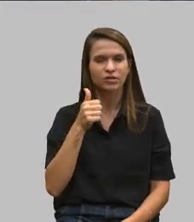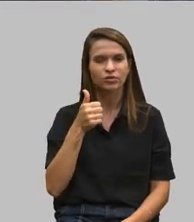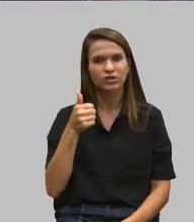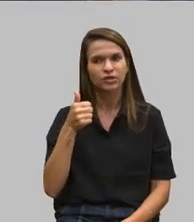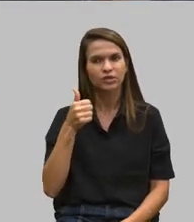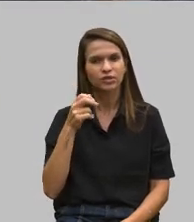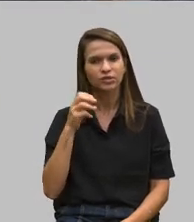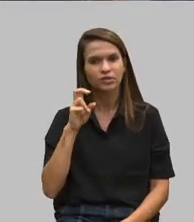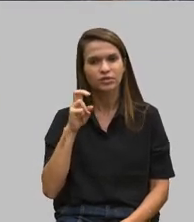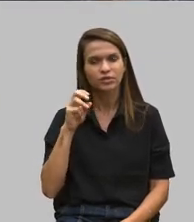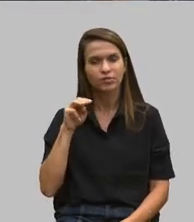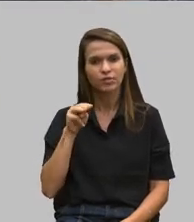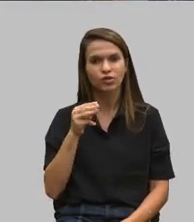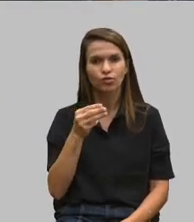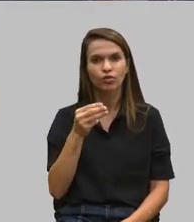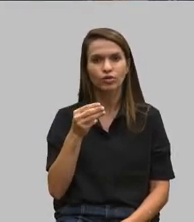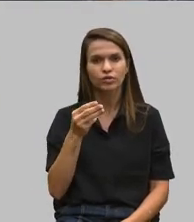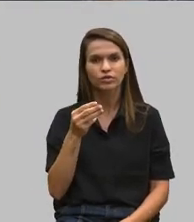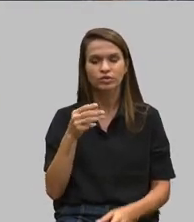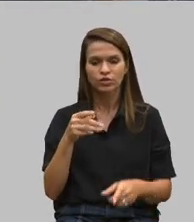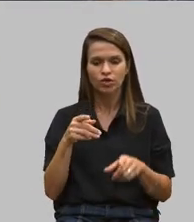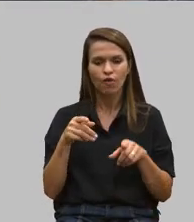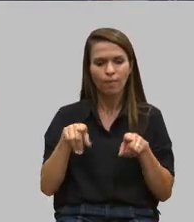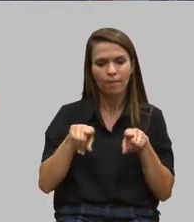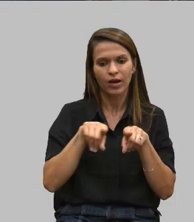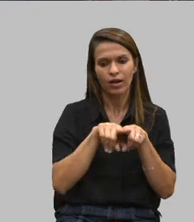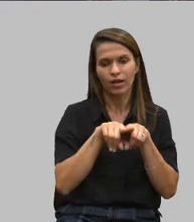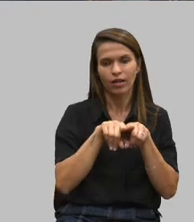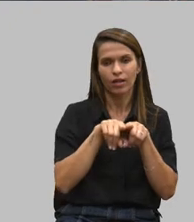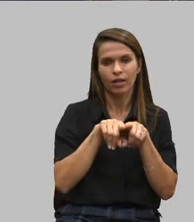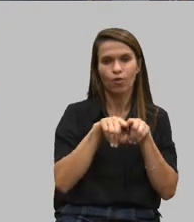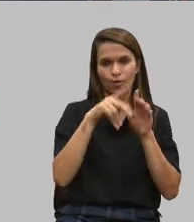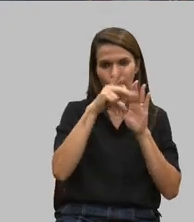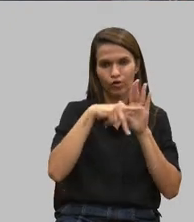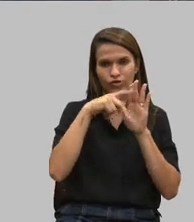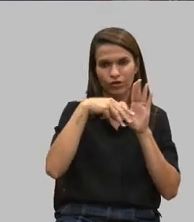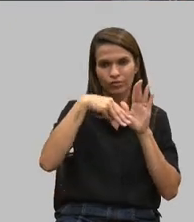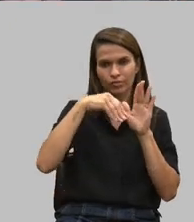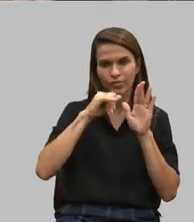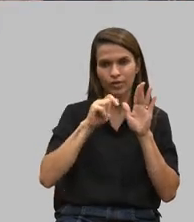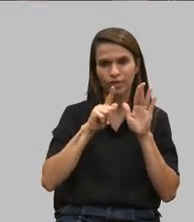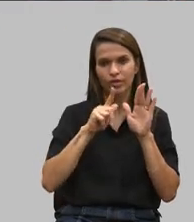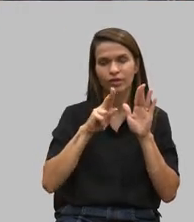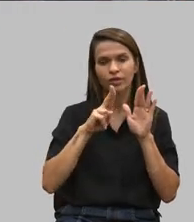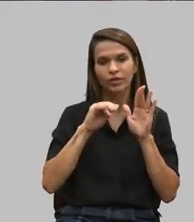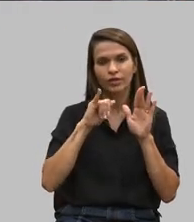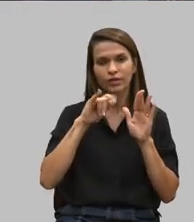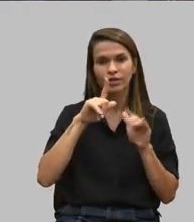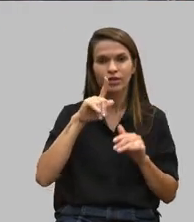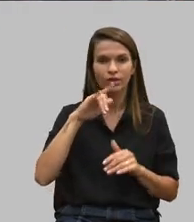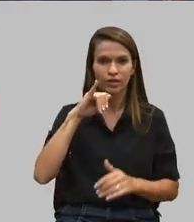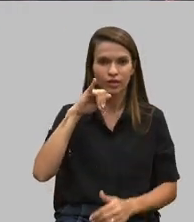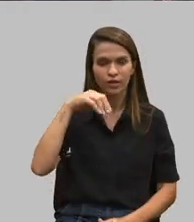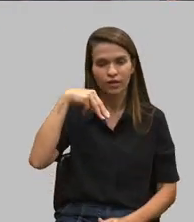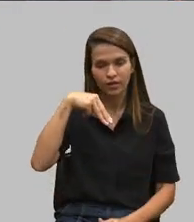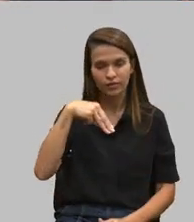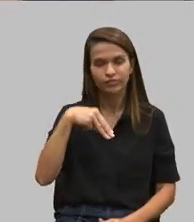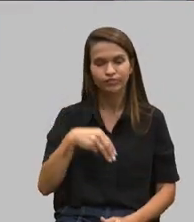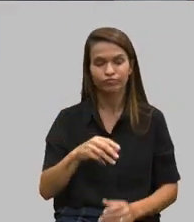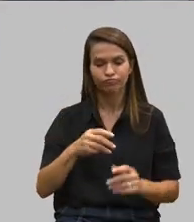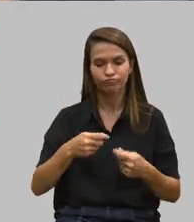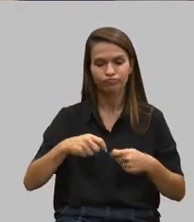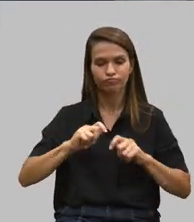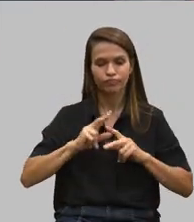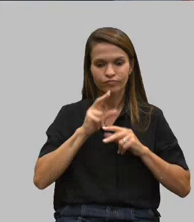que é em paralelo ao miglin que vai no fortalecer muito o que o Arlen falou eh eh